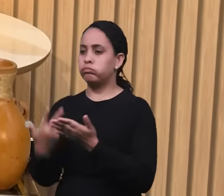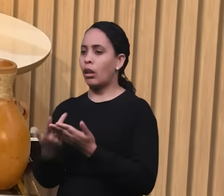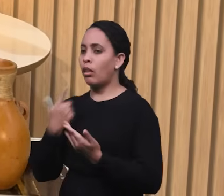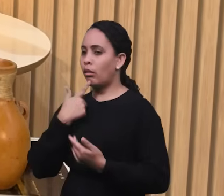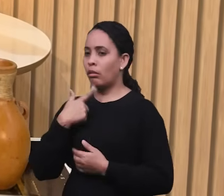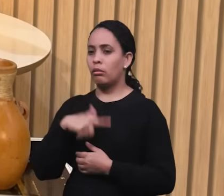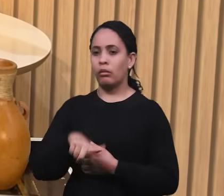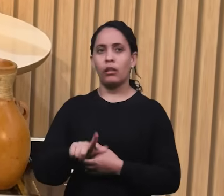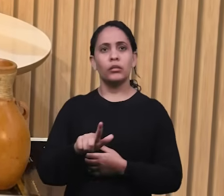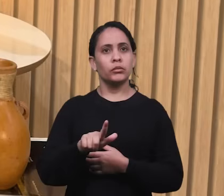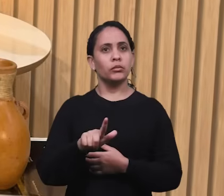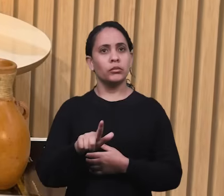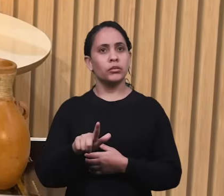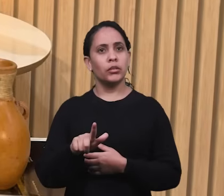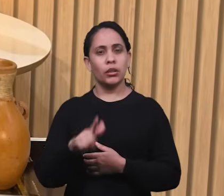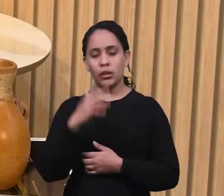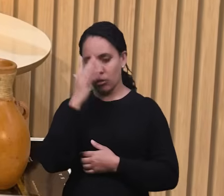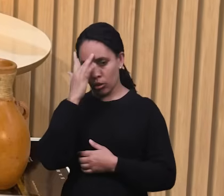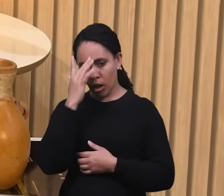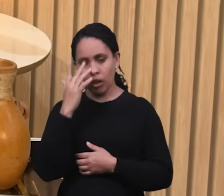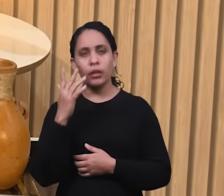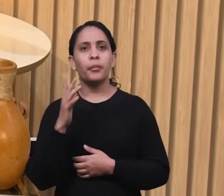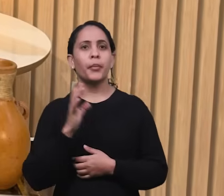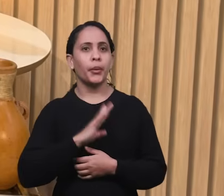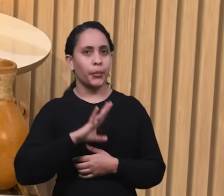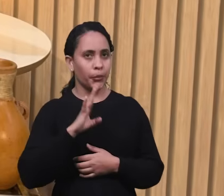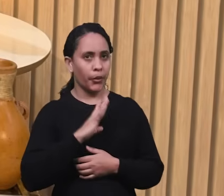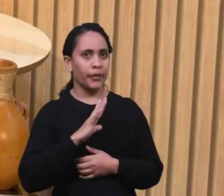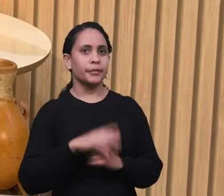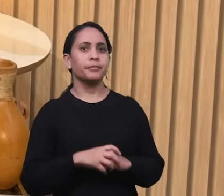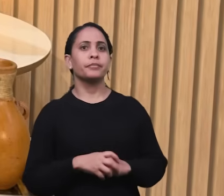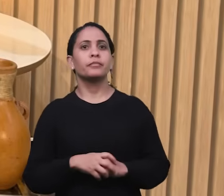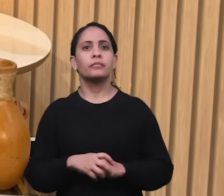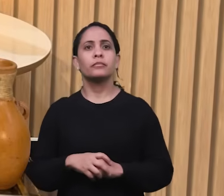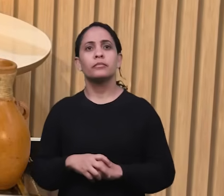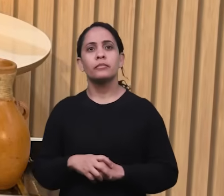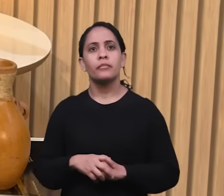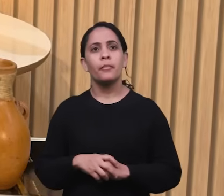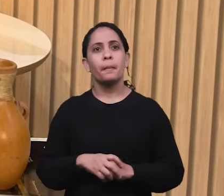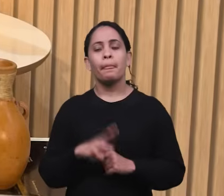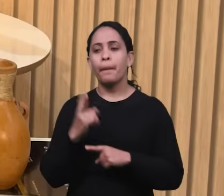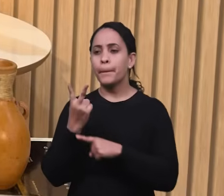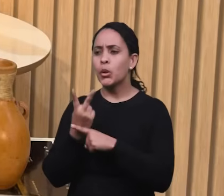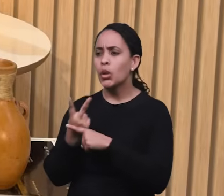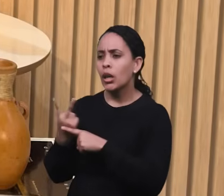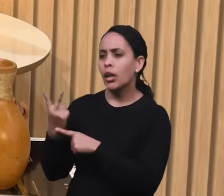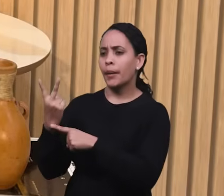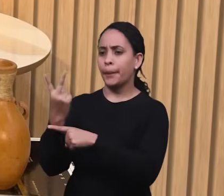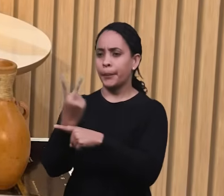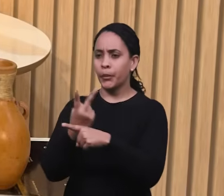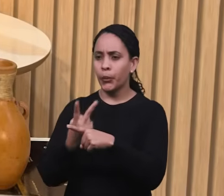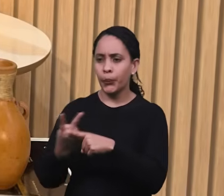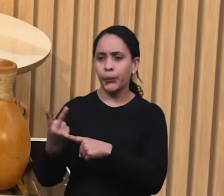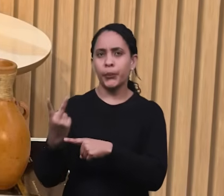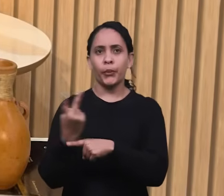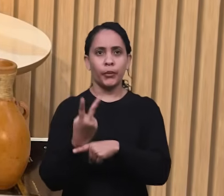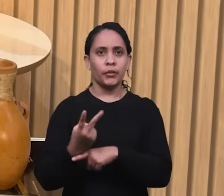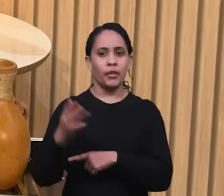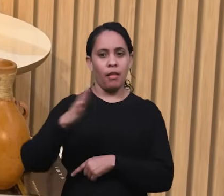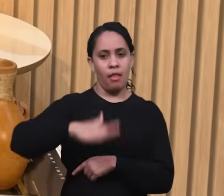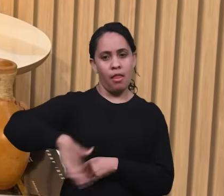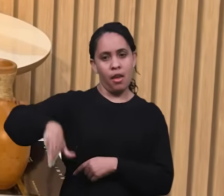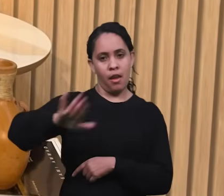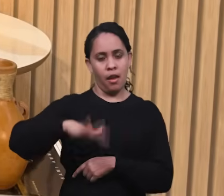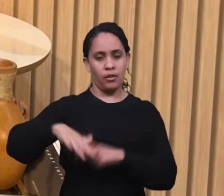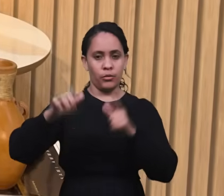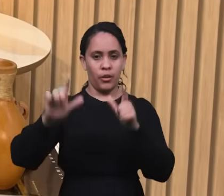indiana para o português. Foi procurando no Vale do Aço, ali onde